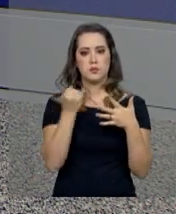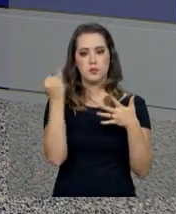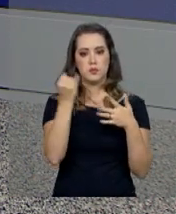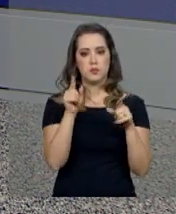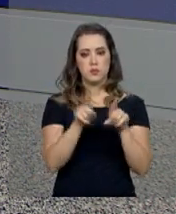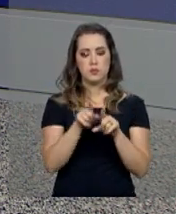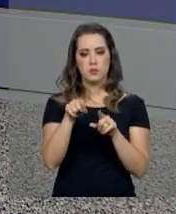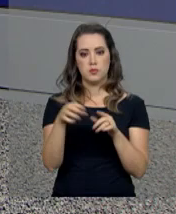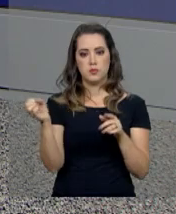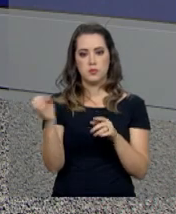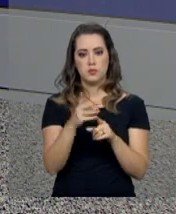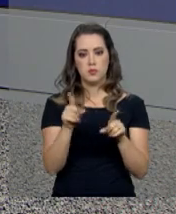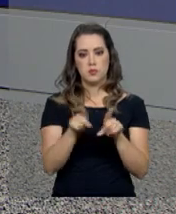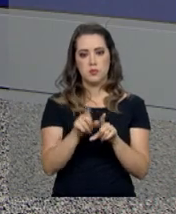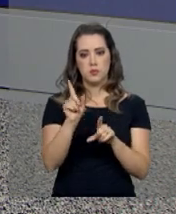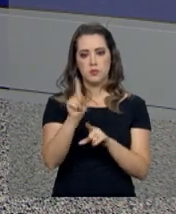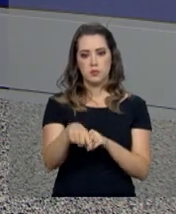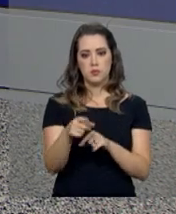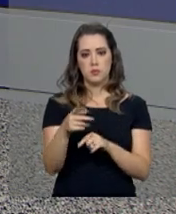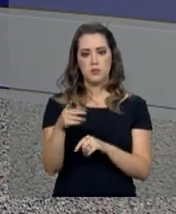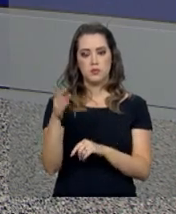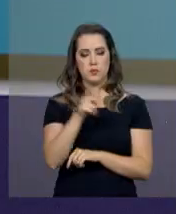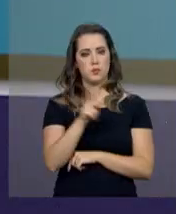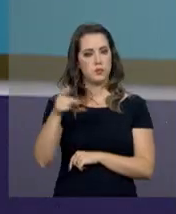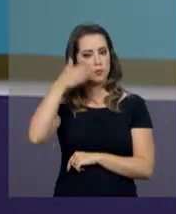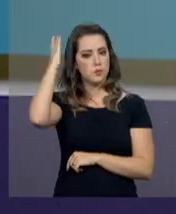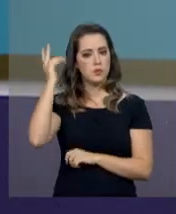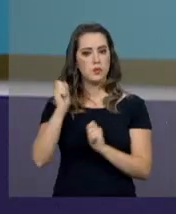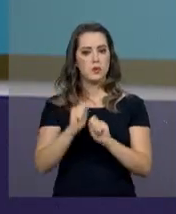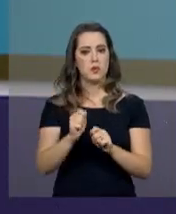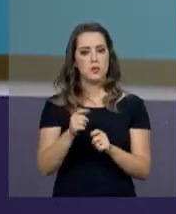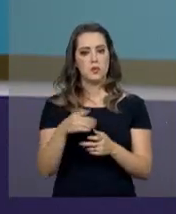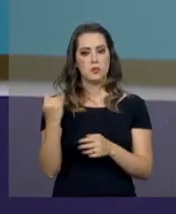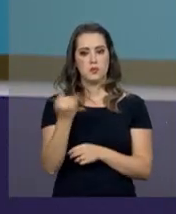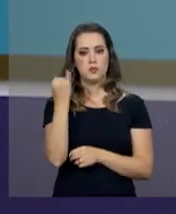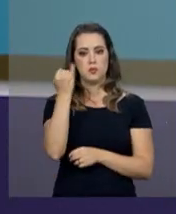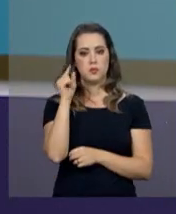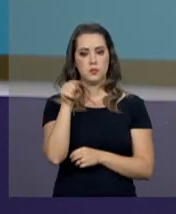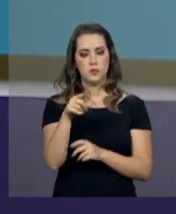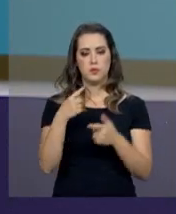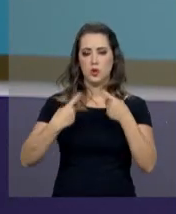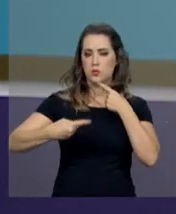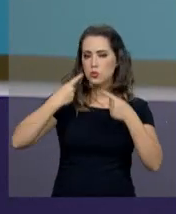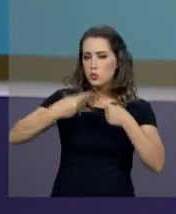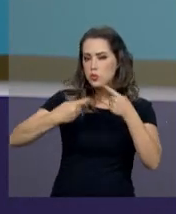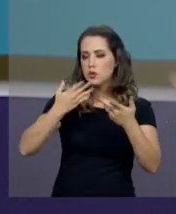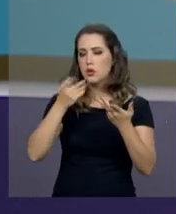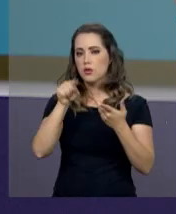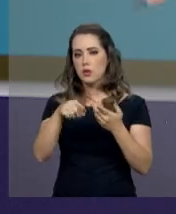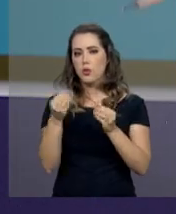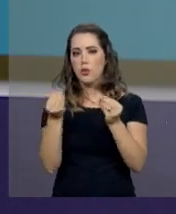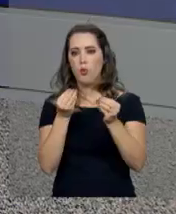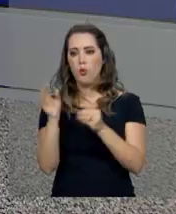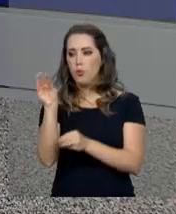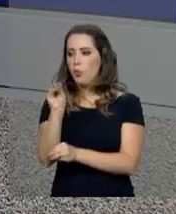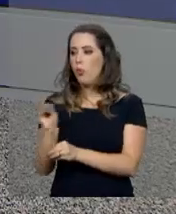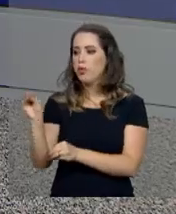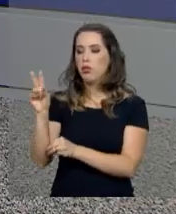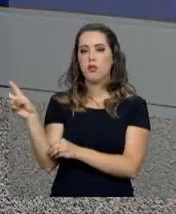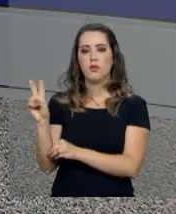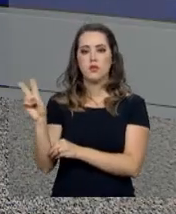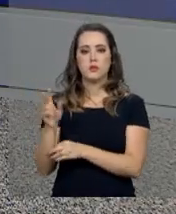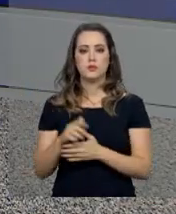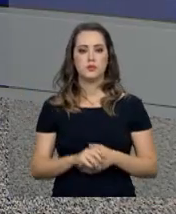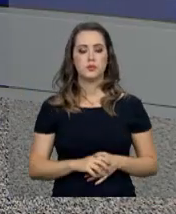tema aqui da atualidade o presidente poderia destacar essa questão no seu discurso com o brasil vem tratando a questão dos venezuelanos sobre essa proteção